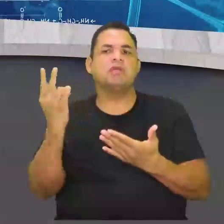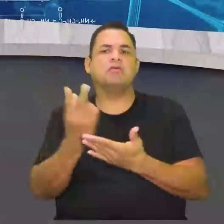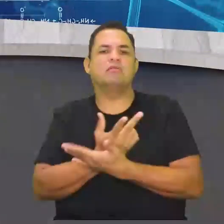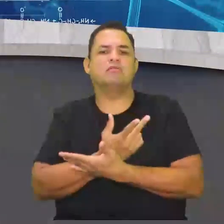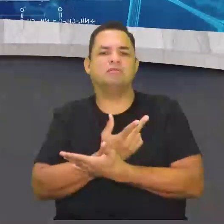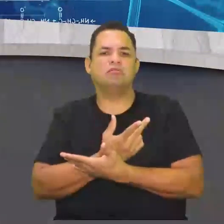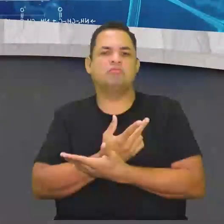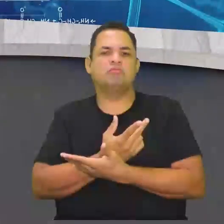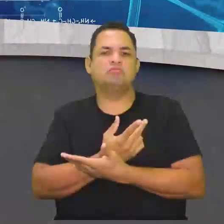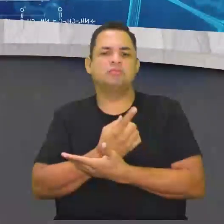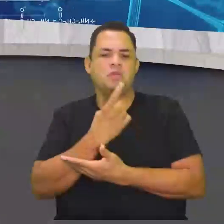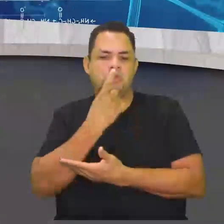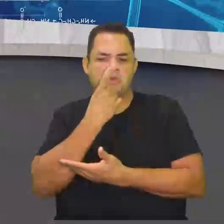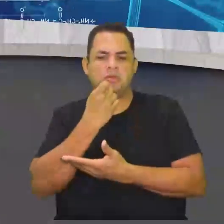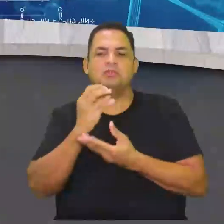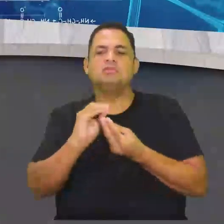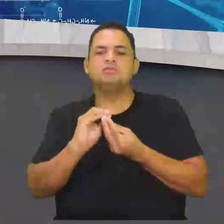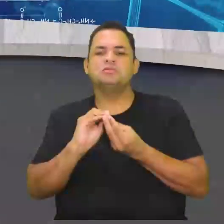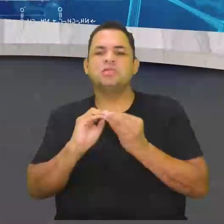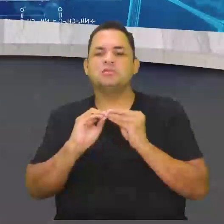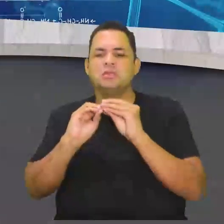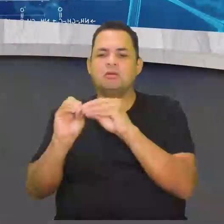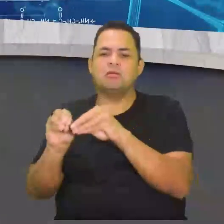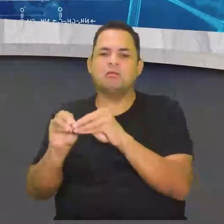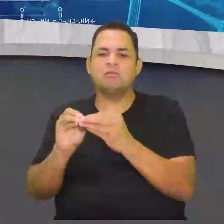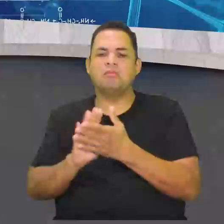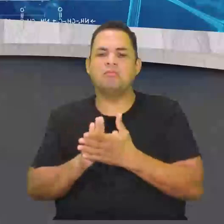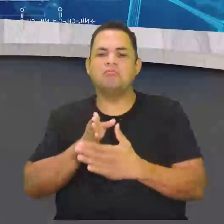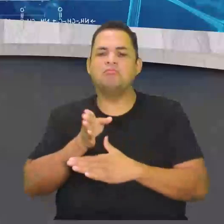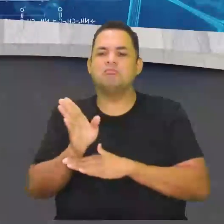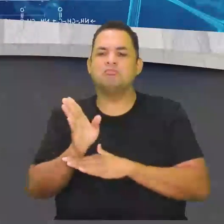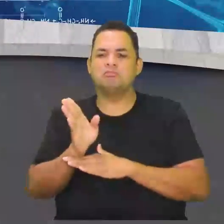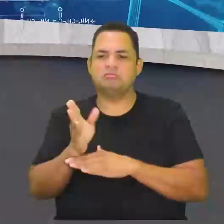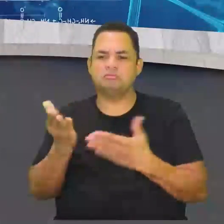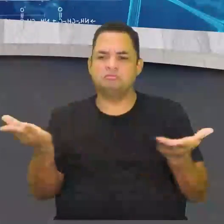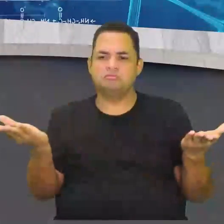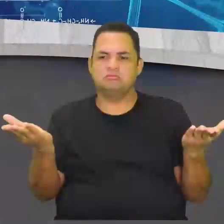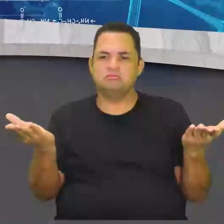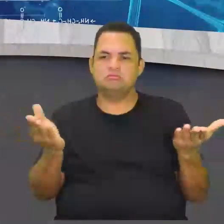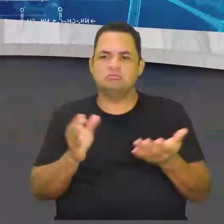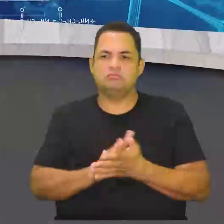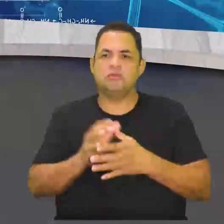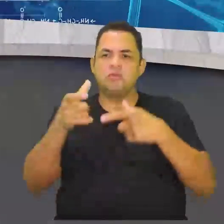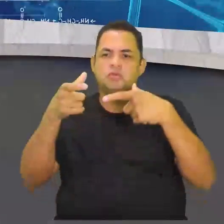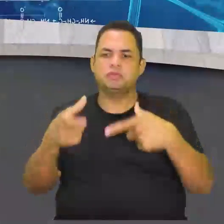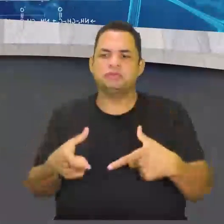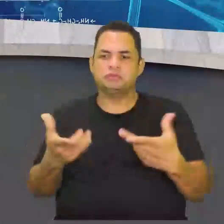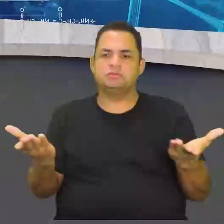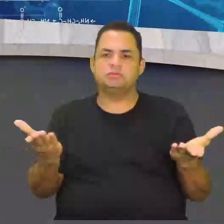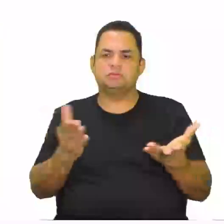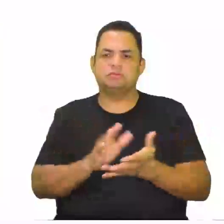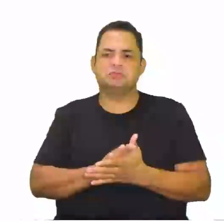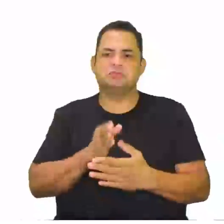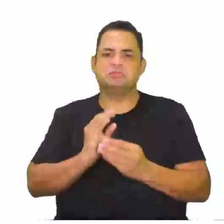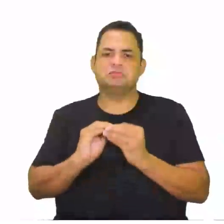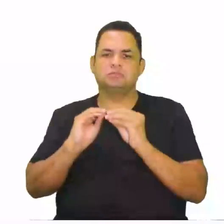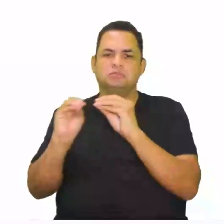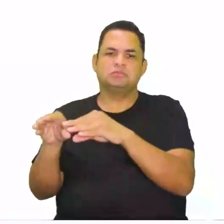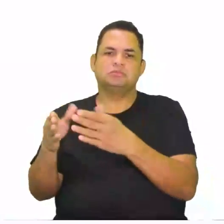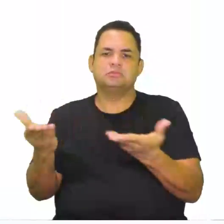acontece com esse lixo? Essa é a nossa pergunta da aula de hoje. Vamos lá para a gente aprender sobre